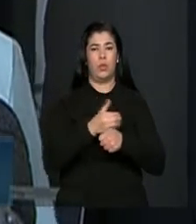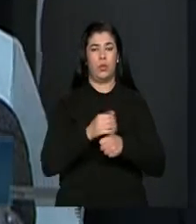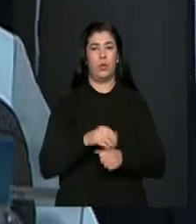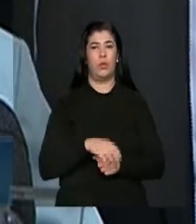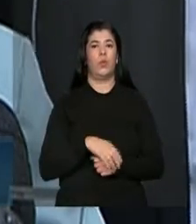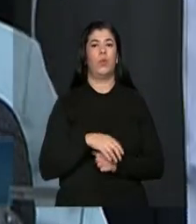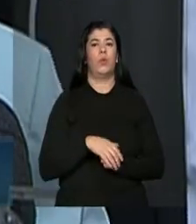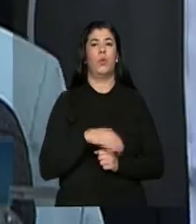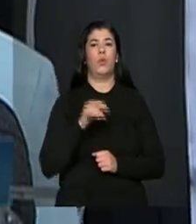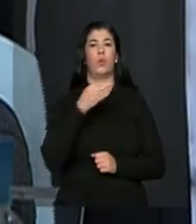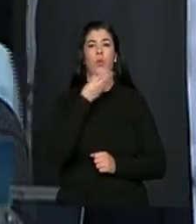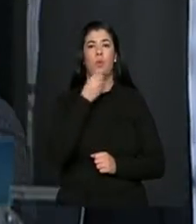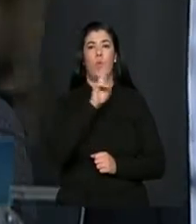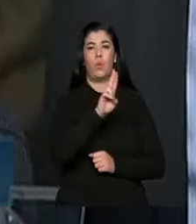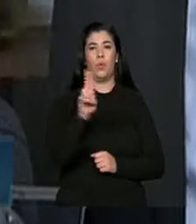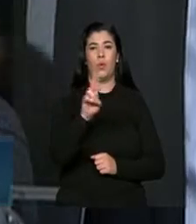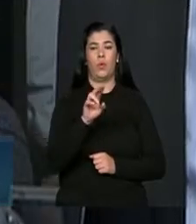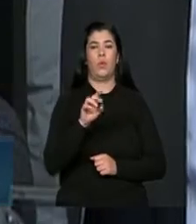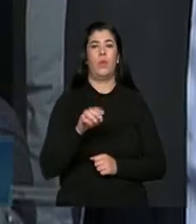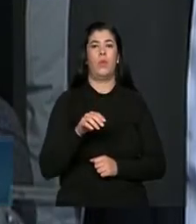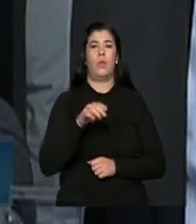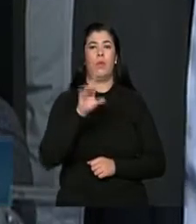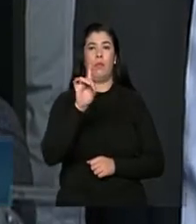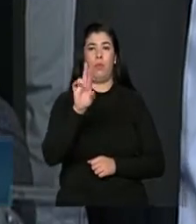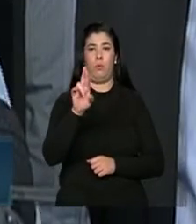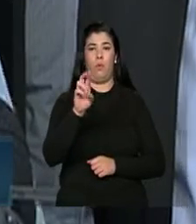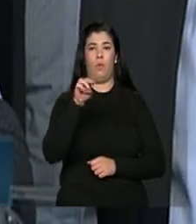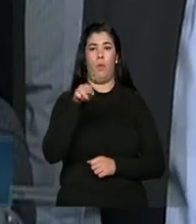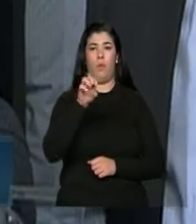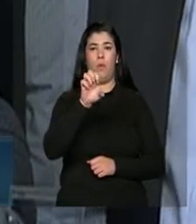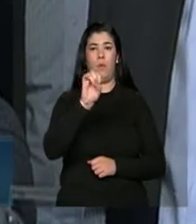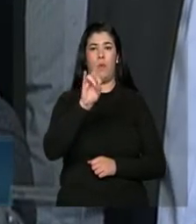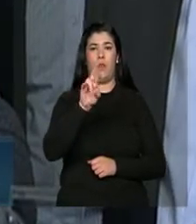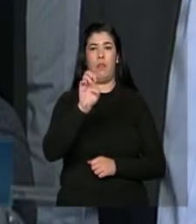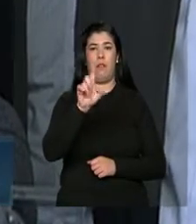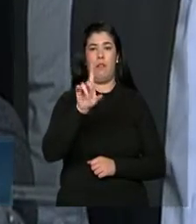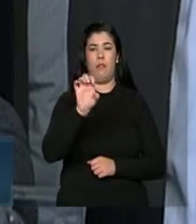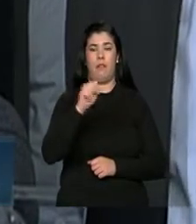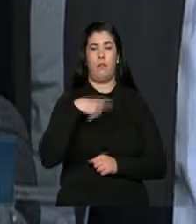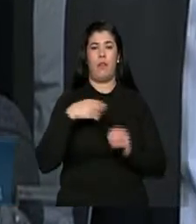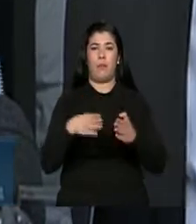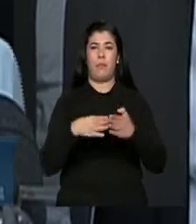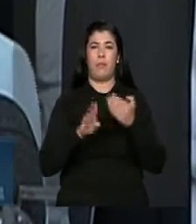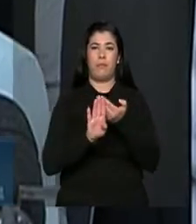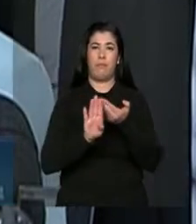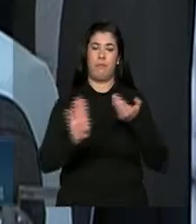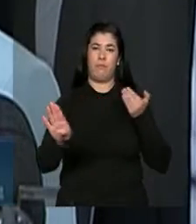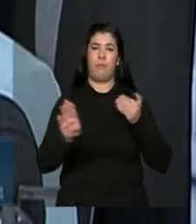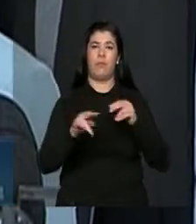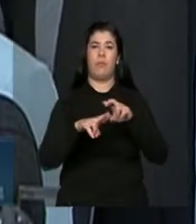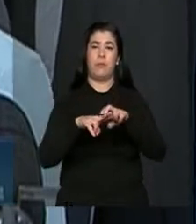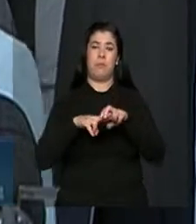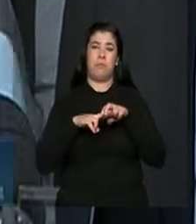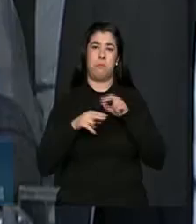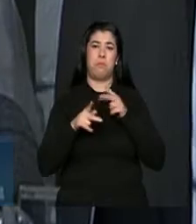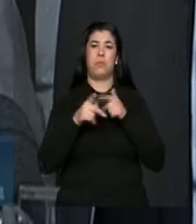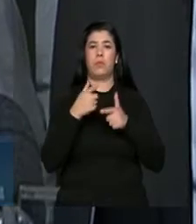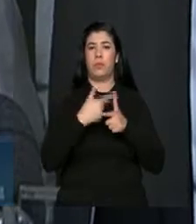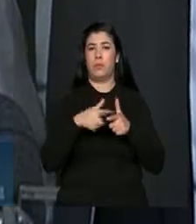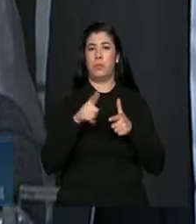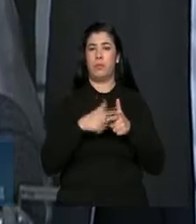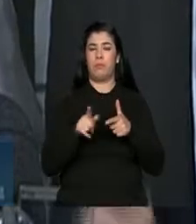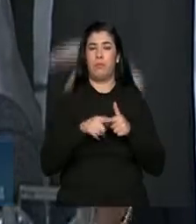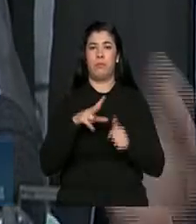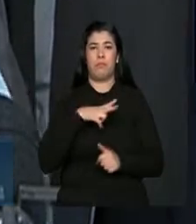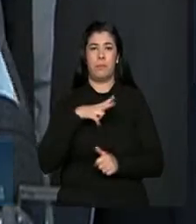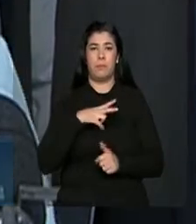que tinha pedido para se afastar por questões relativas à sua atividade. Então, essa é a primeira